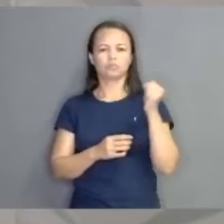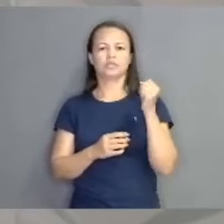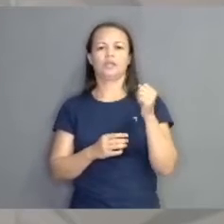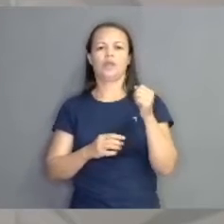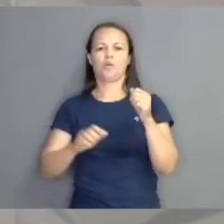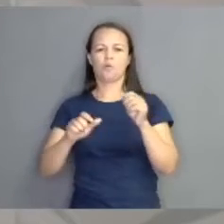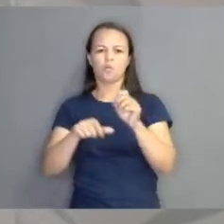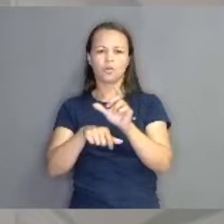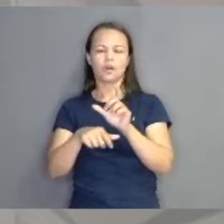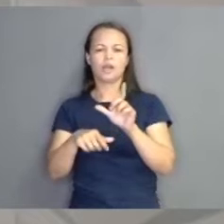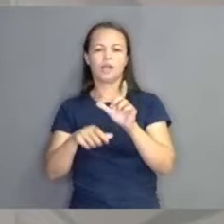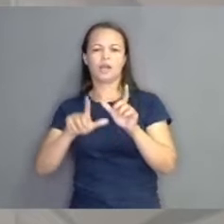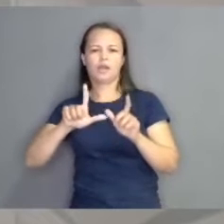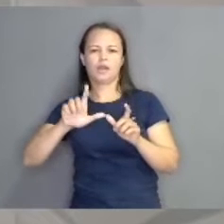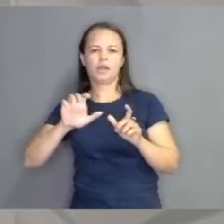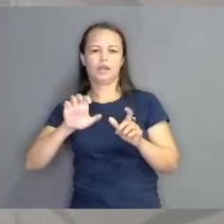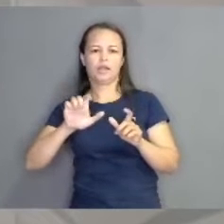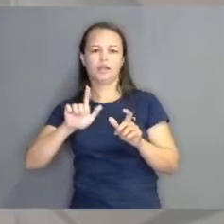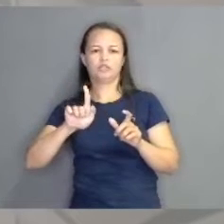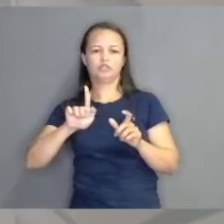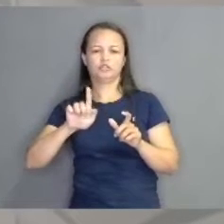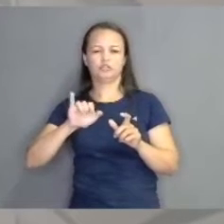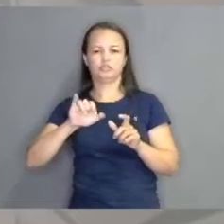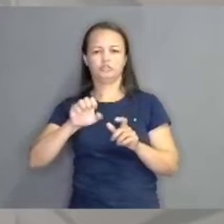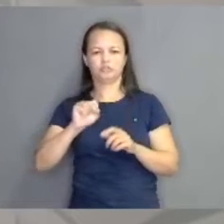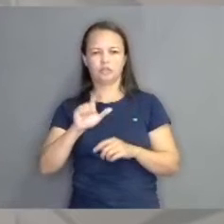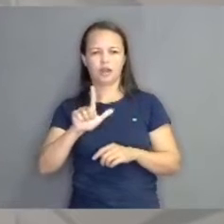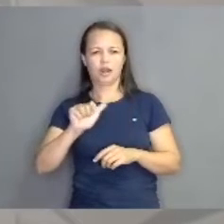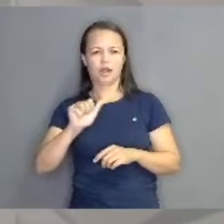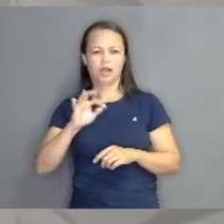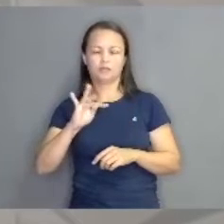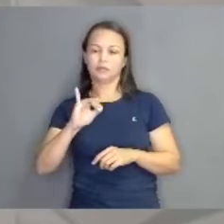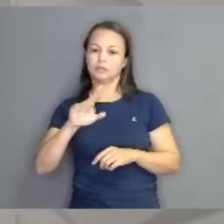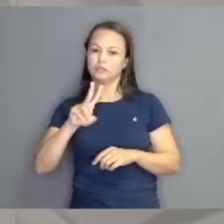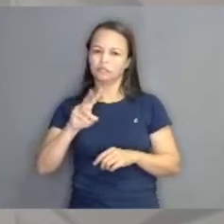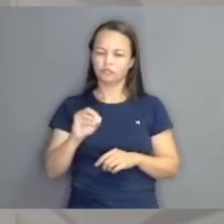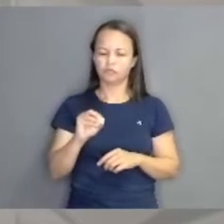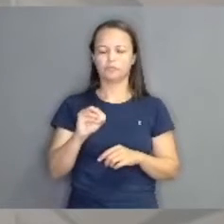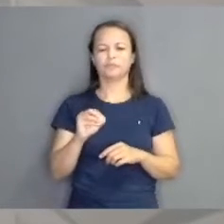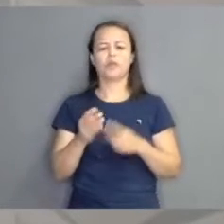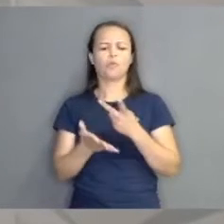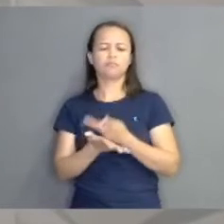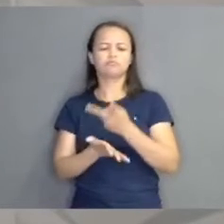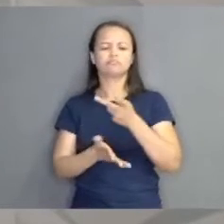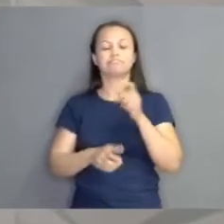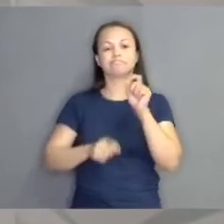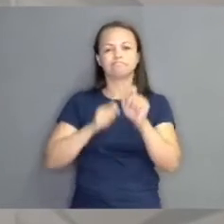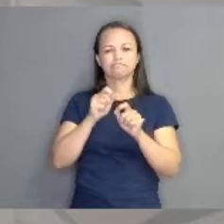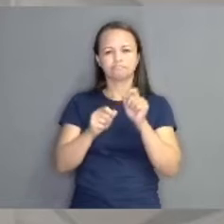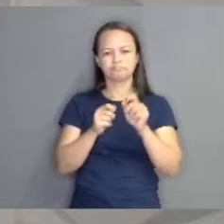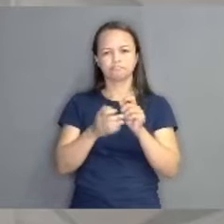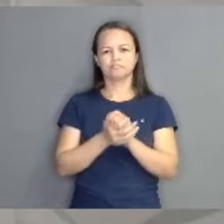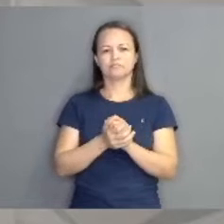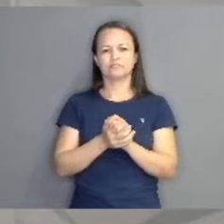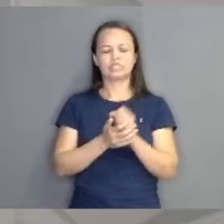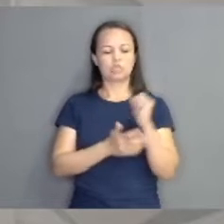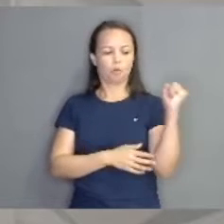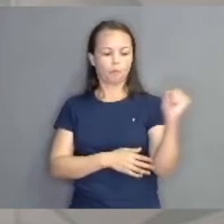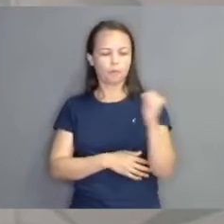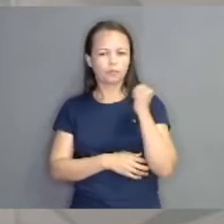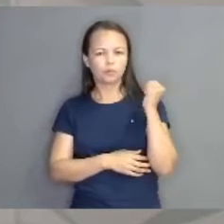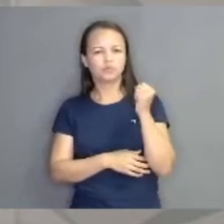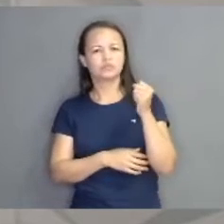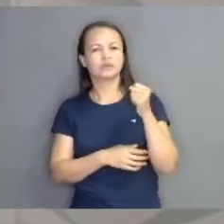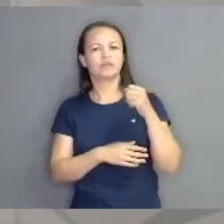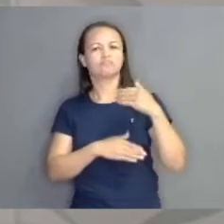dá poder ao legislativo. Então, o que é que acontece? Acontece que esse poder ele vai